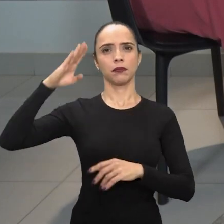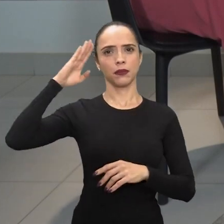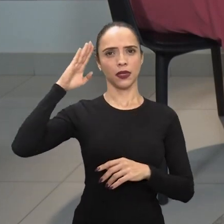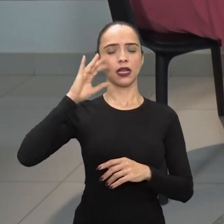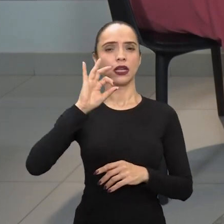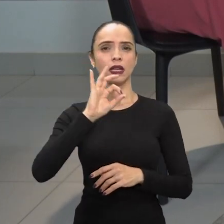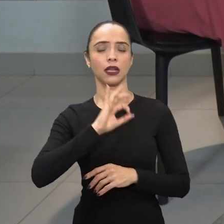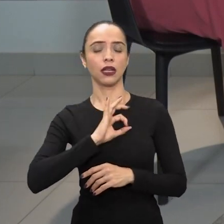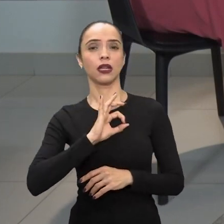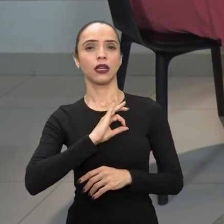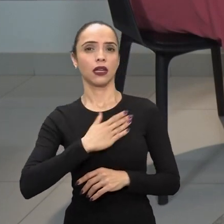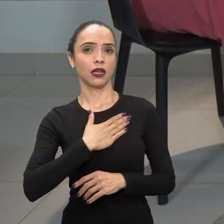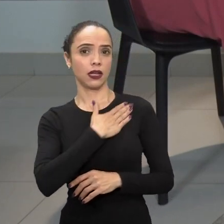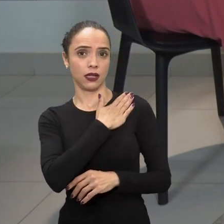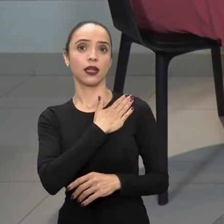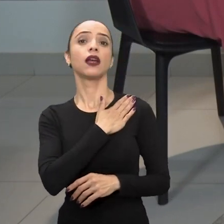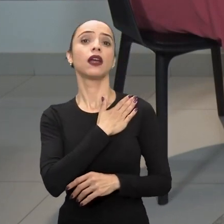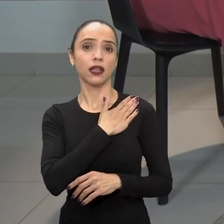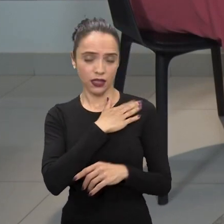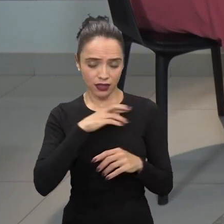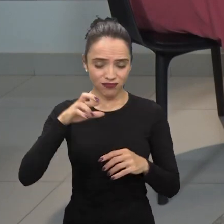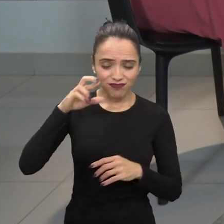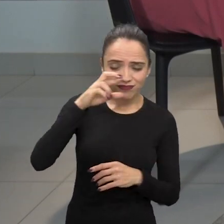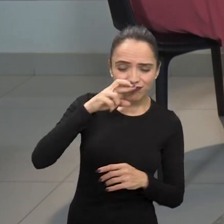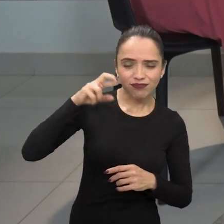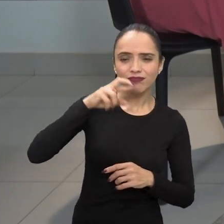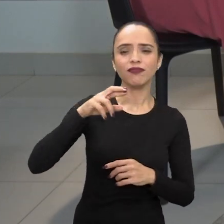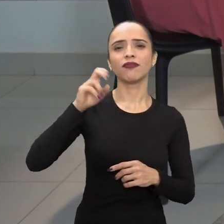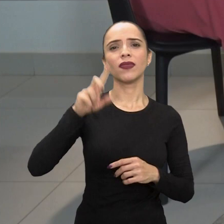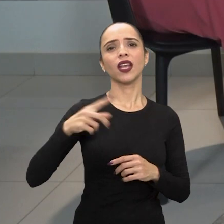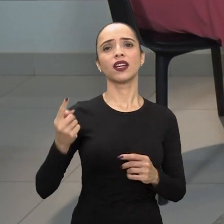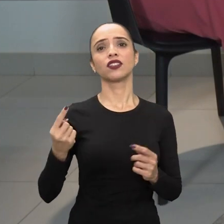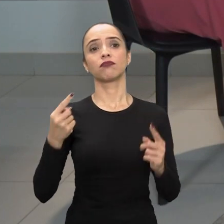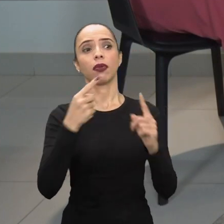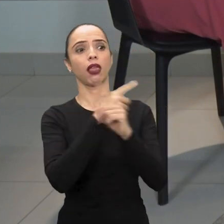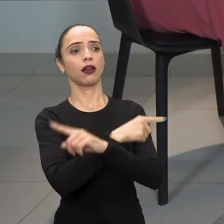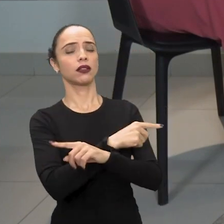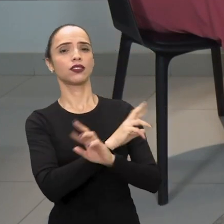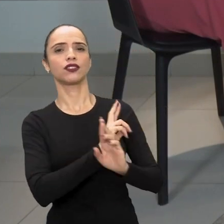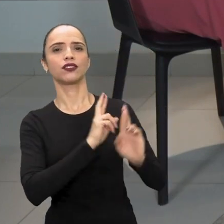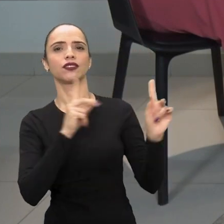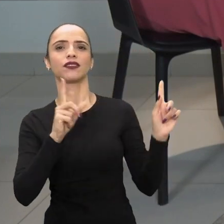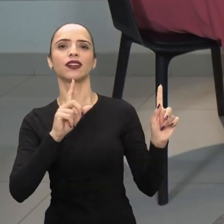própria lógica da organização judiciária da organização